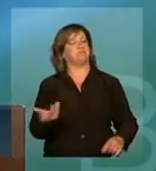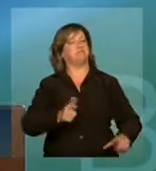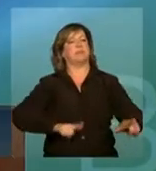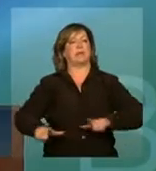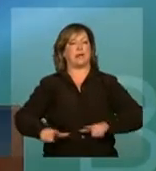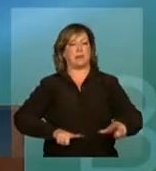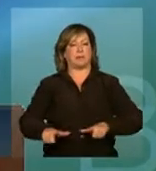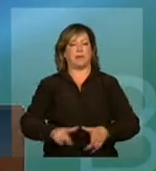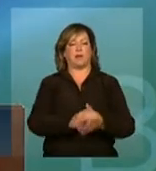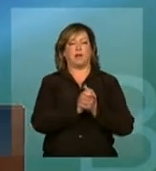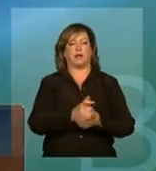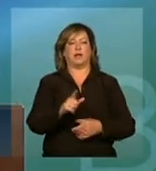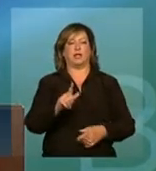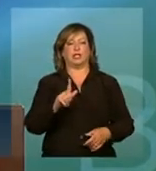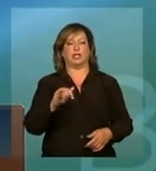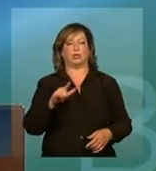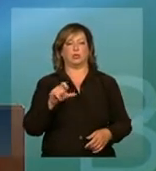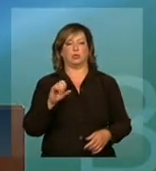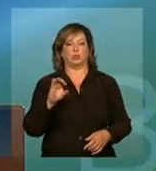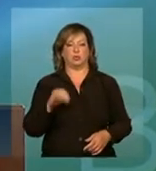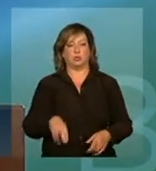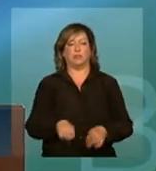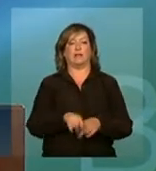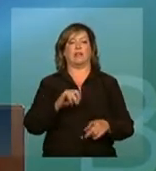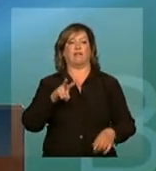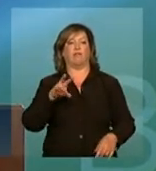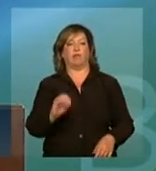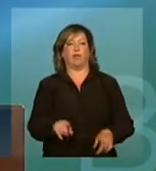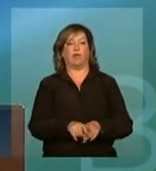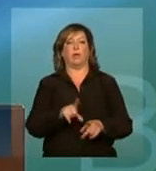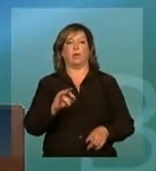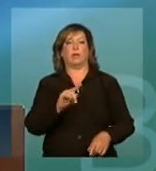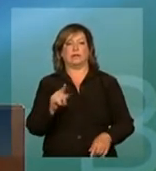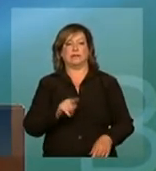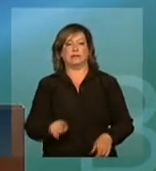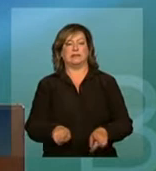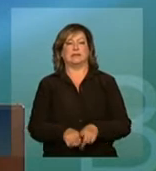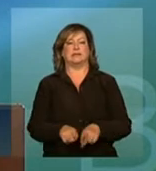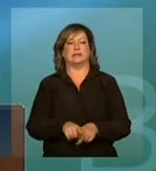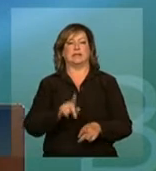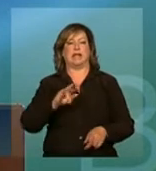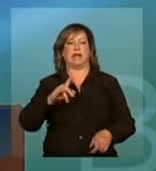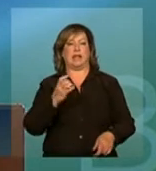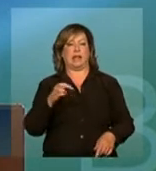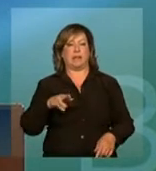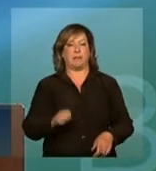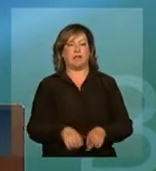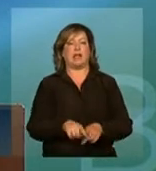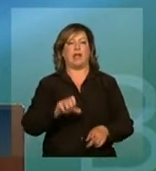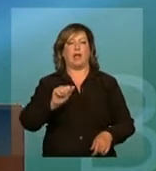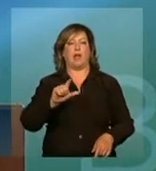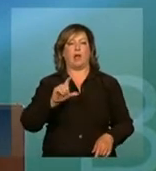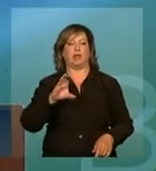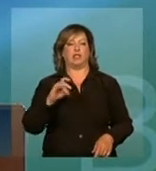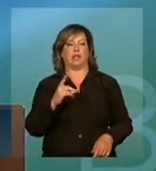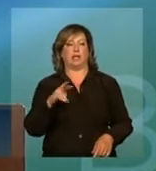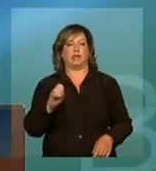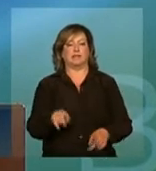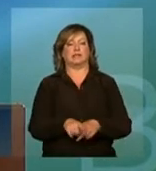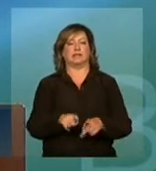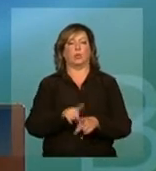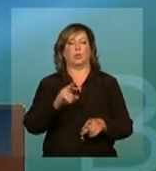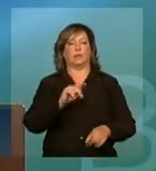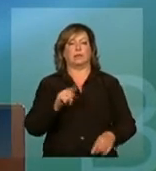ao cumprimentar o Gil Subtencourt, o Ivo Correia, o Luiz Padilha, Guilherme Penin, ao Charles, ao Luiz